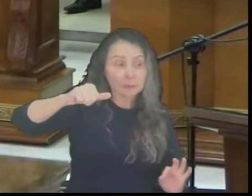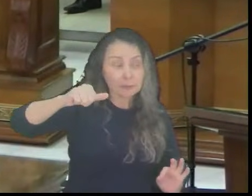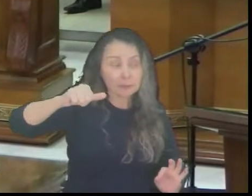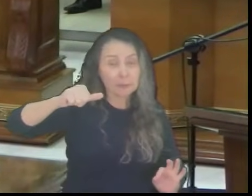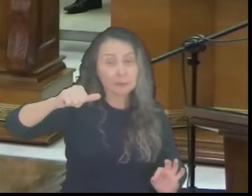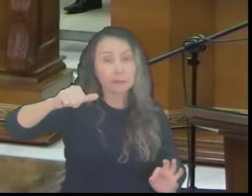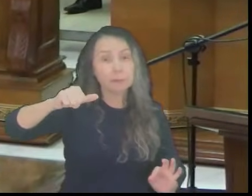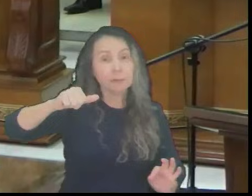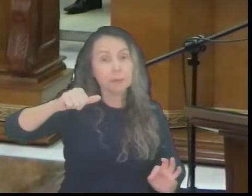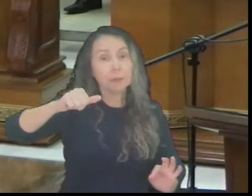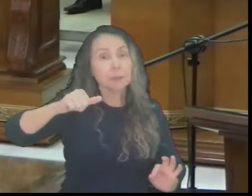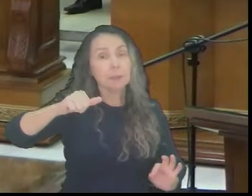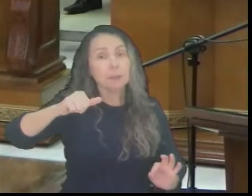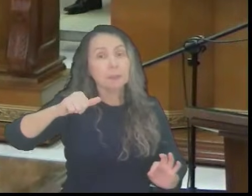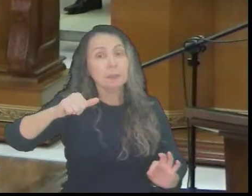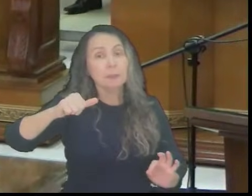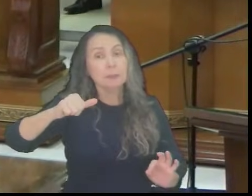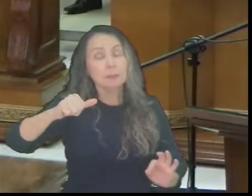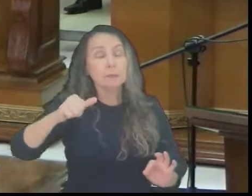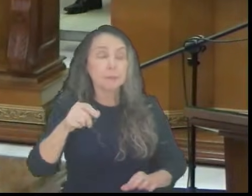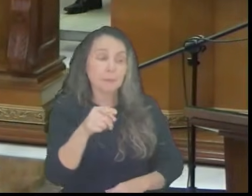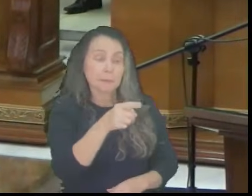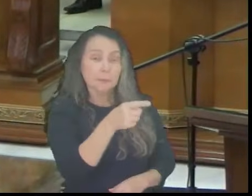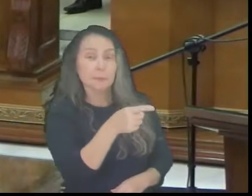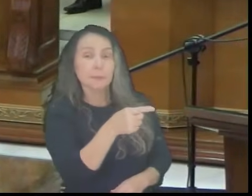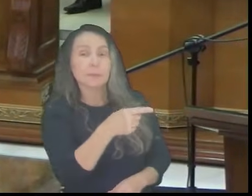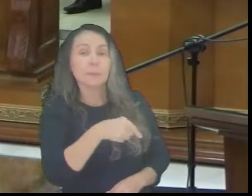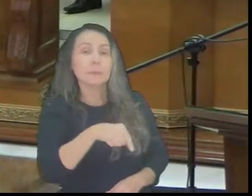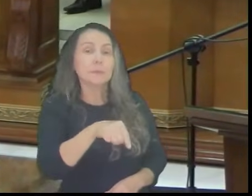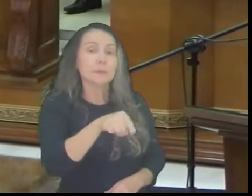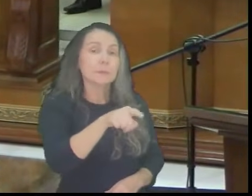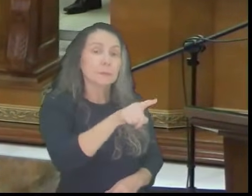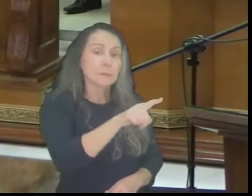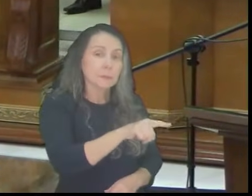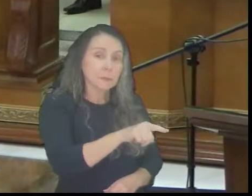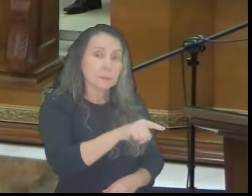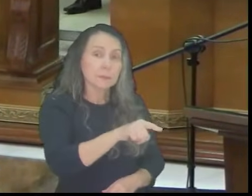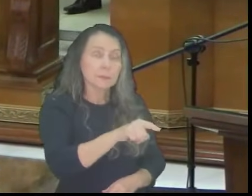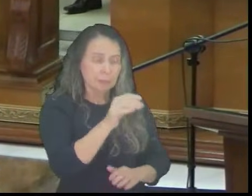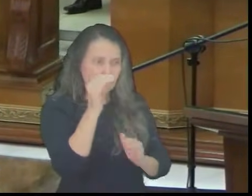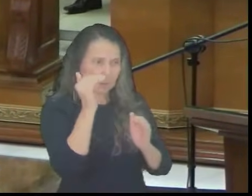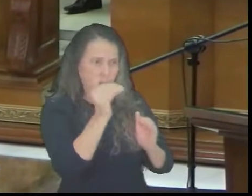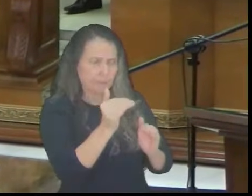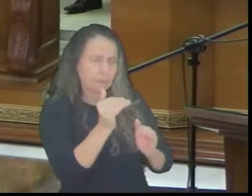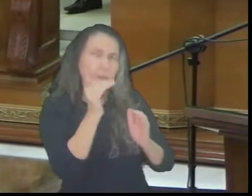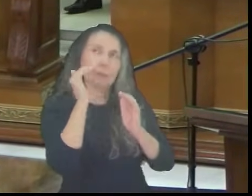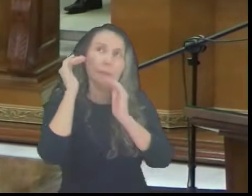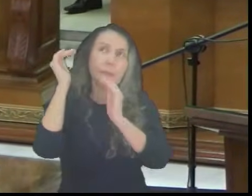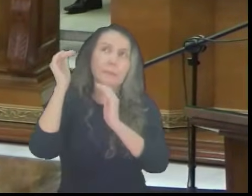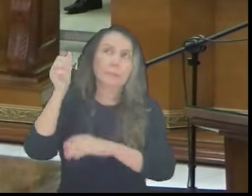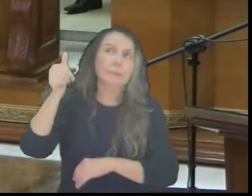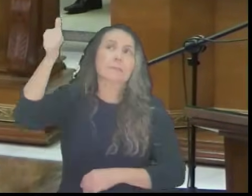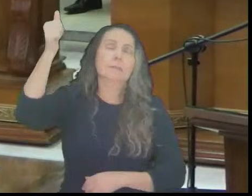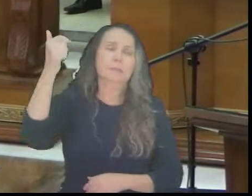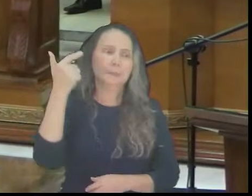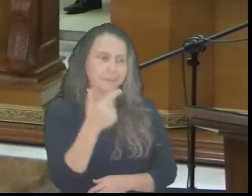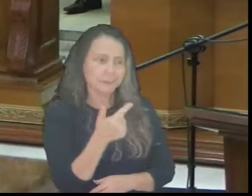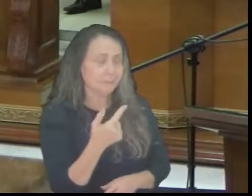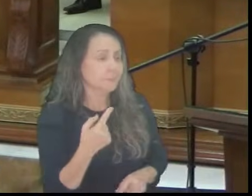ouvir-vos antes a vós do que a Deus. Prossiga. Porque